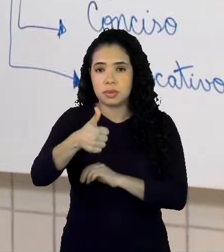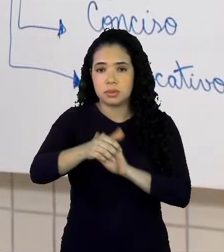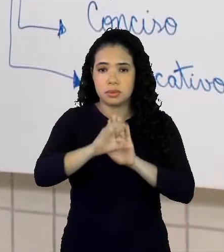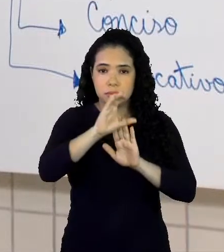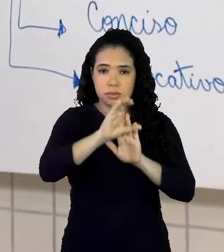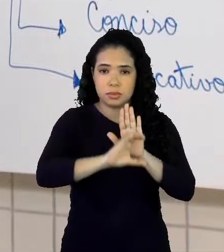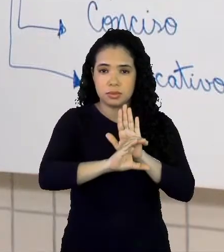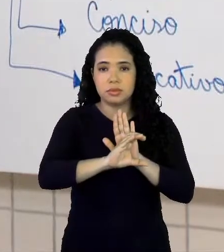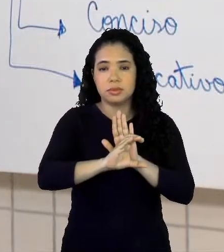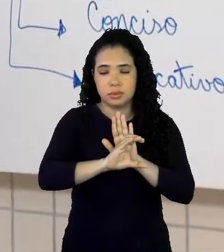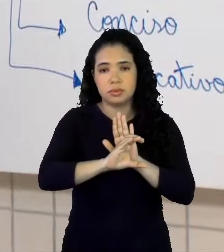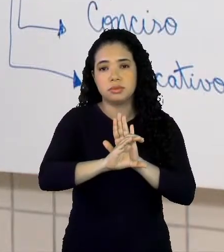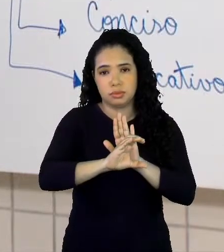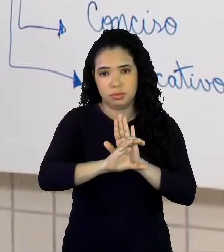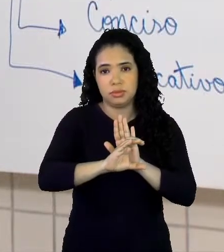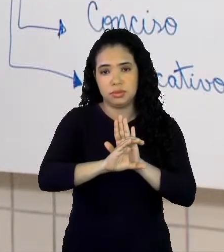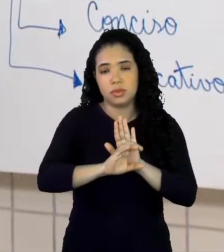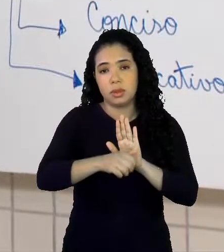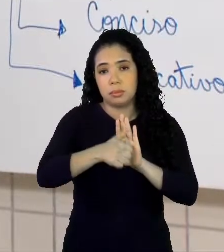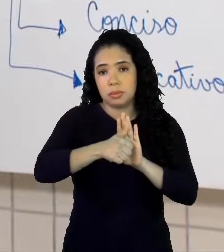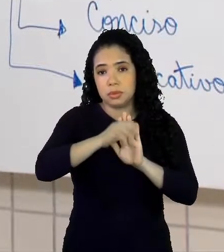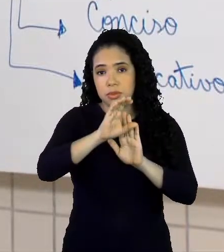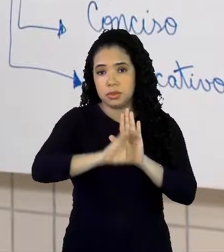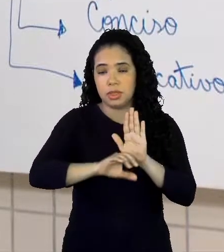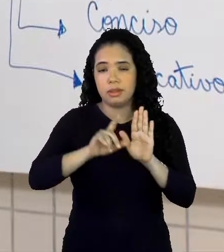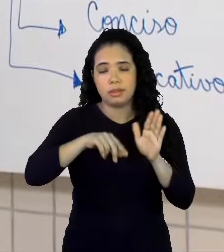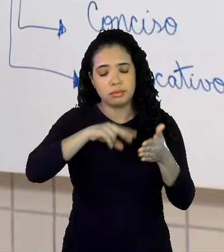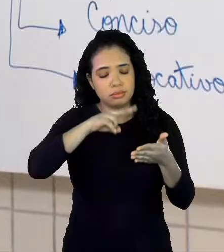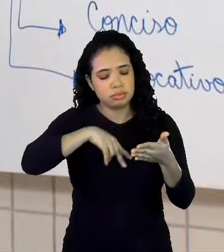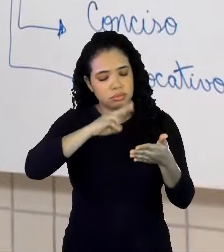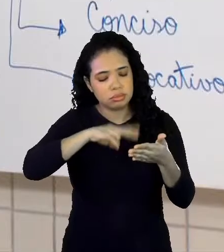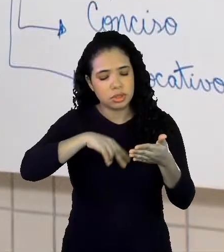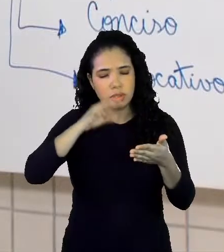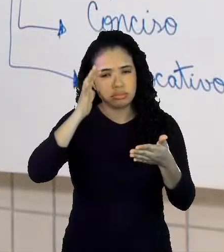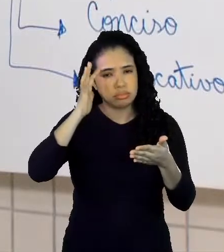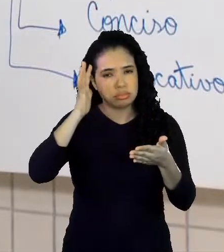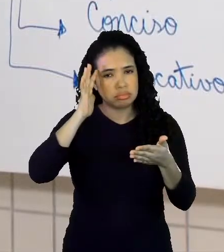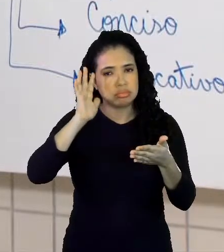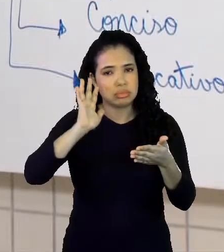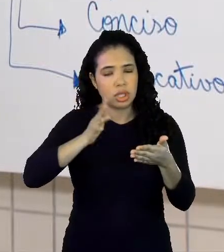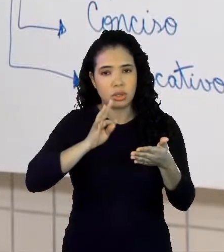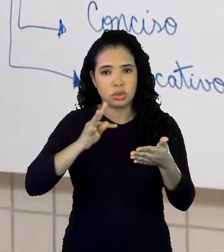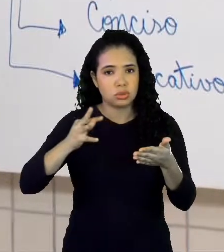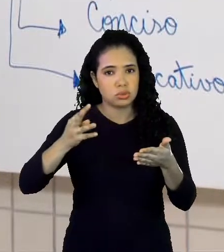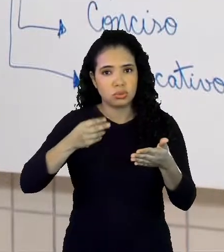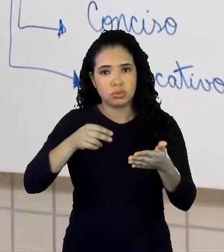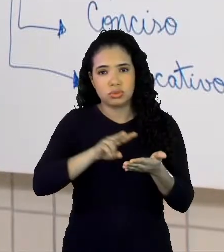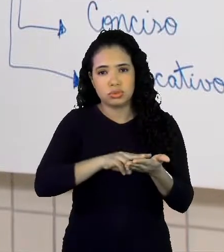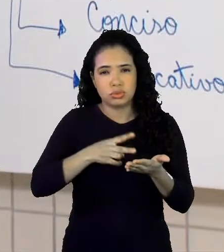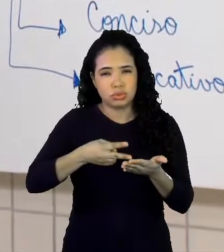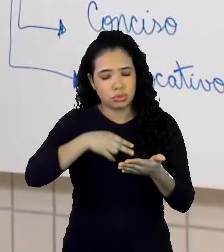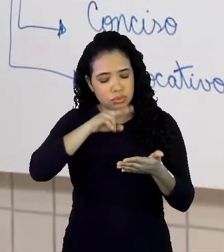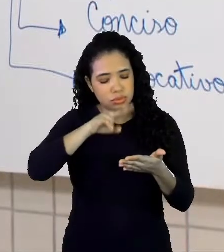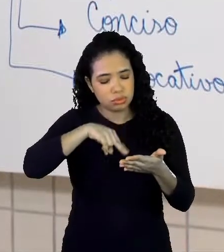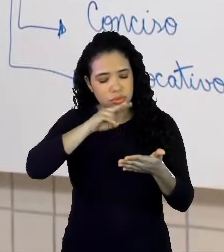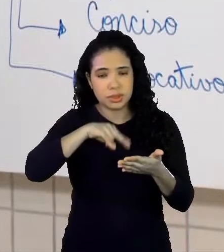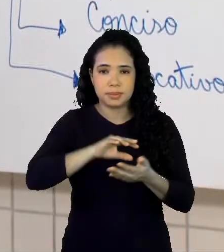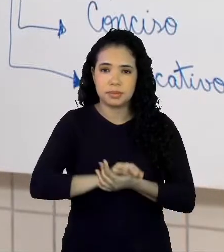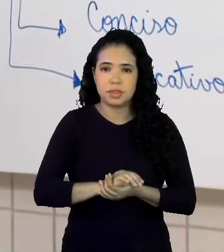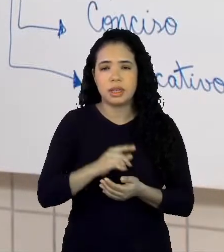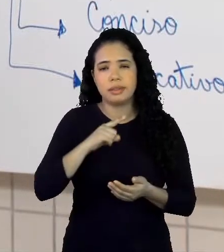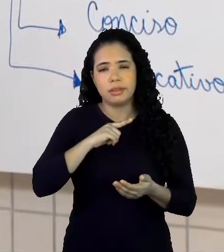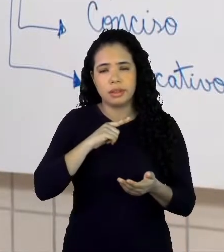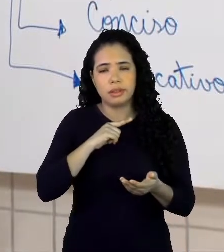desse conto e todas as questões interpretativas a respeito dele. Nesse conto, vocês observam todos os elementos